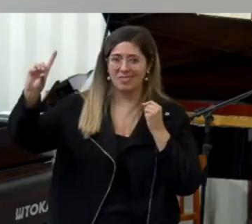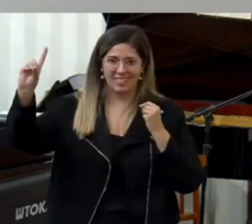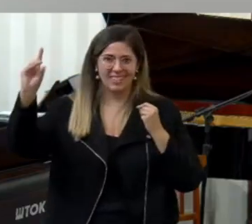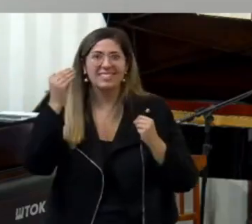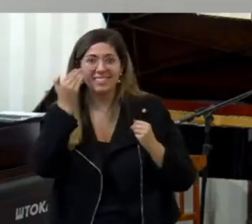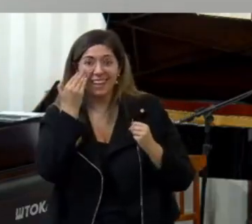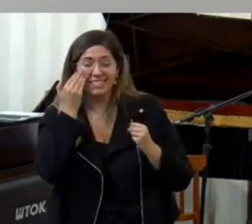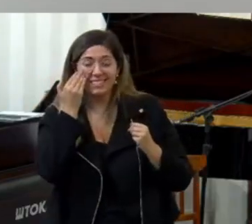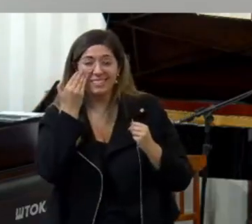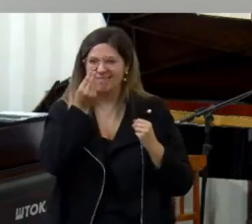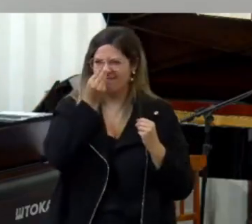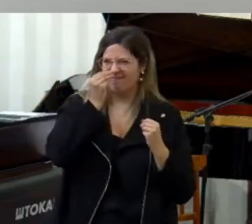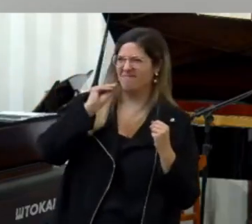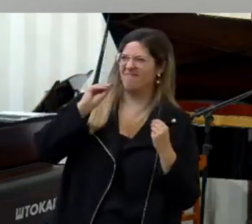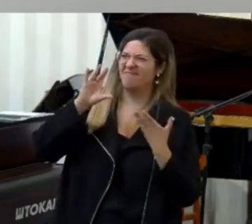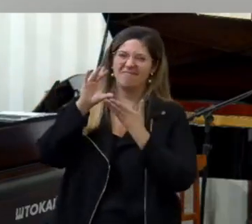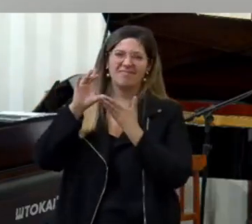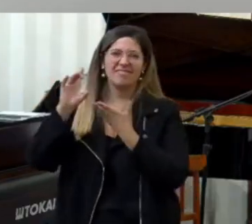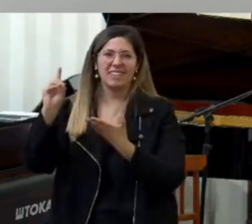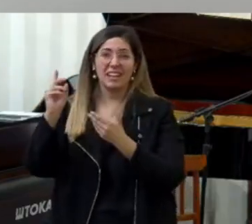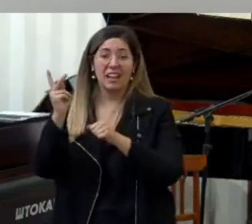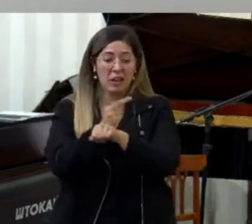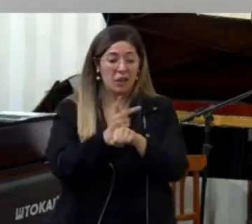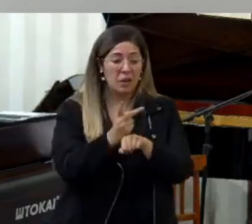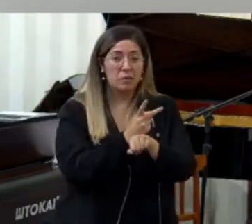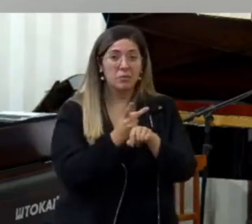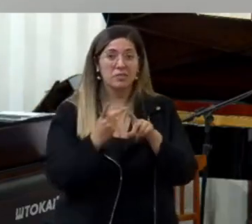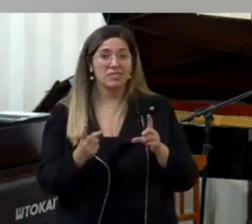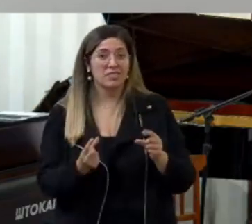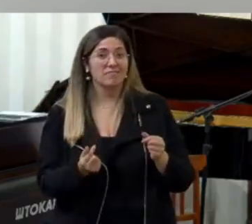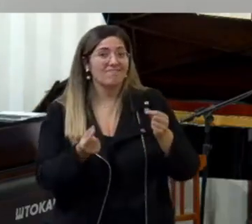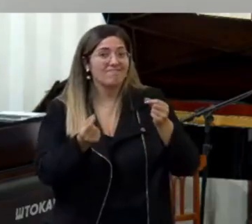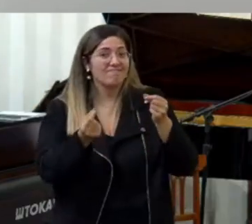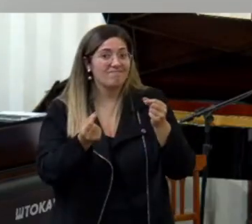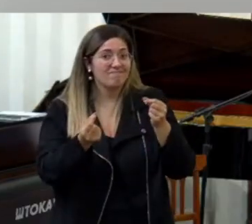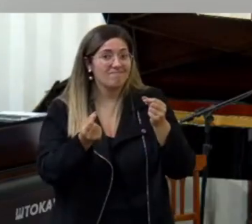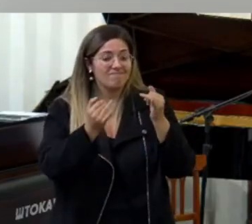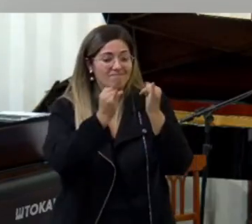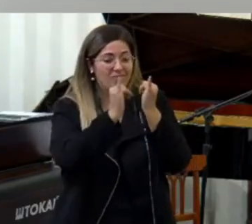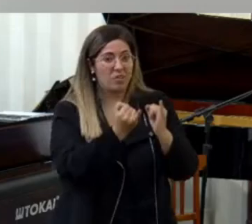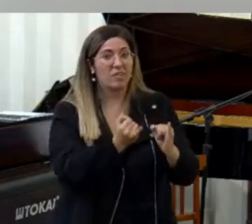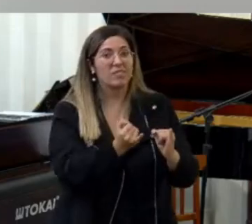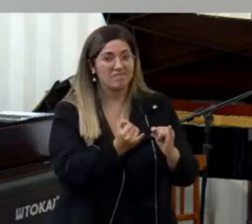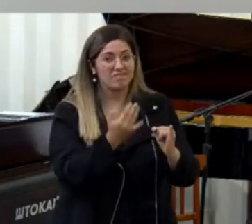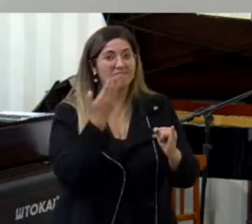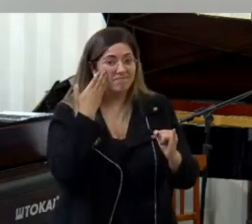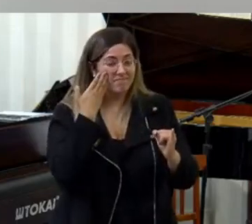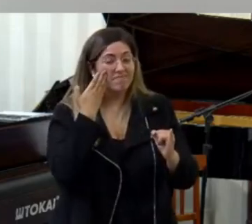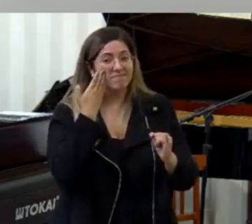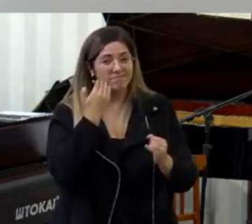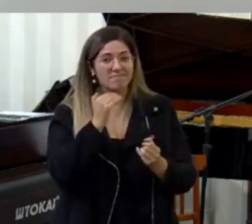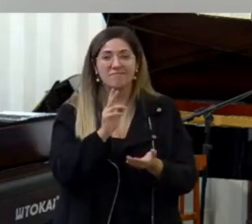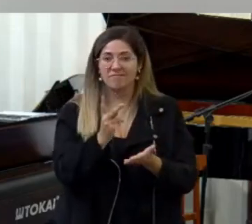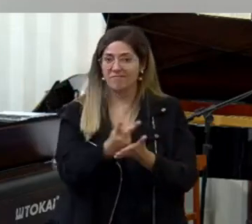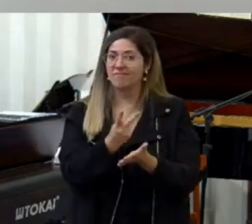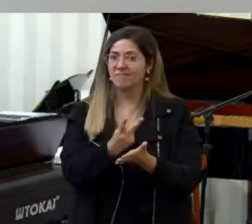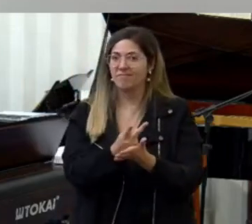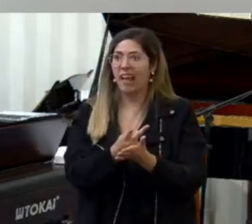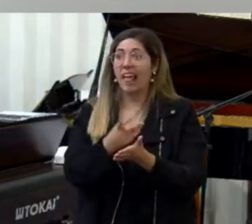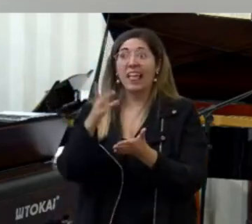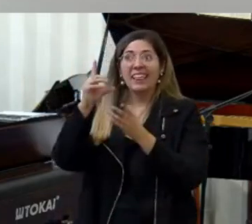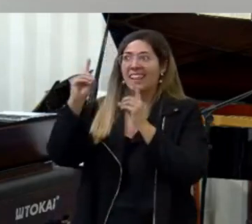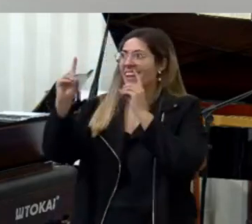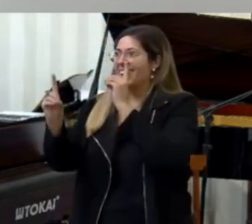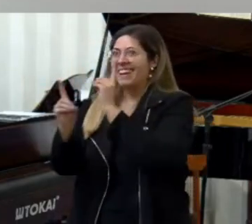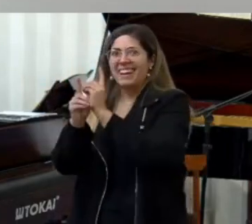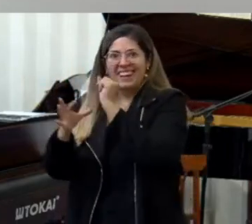segurança. Todos querem segurança. O problema é quando a gente busca esta segurança fora de Deus. Deus é o refúgio.